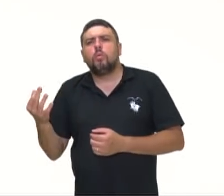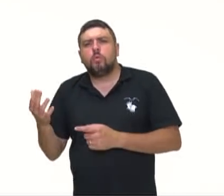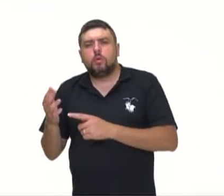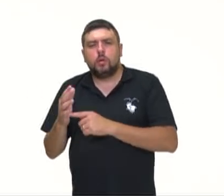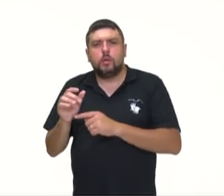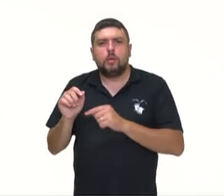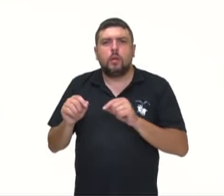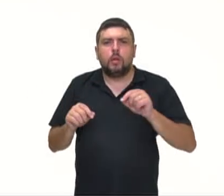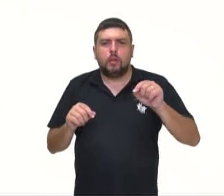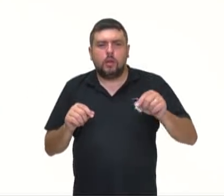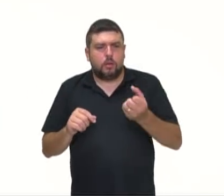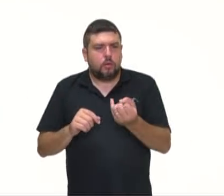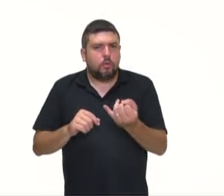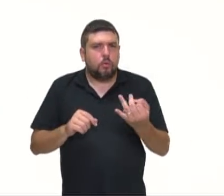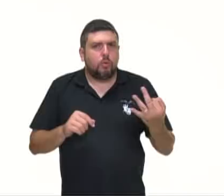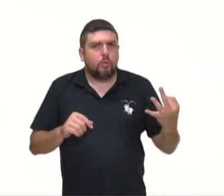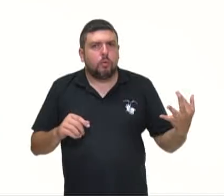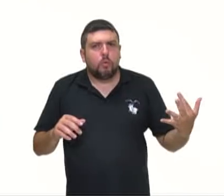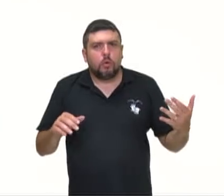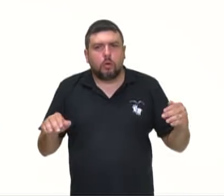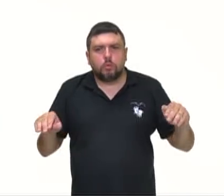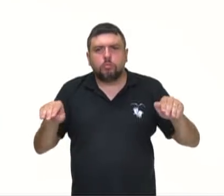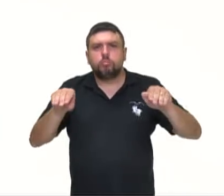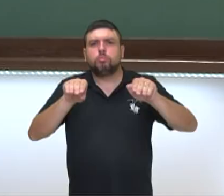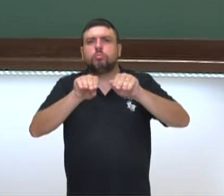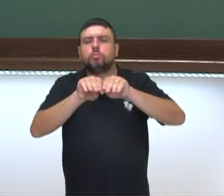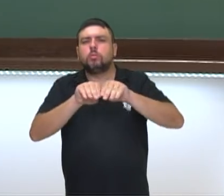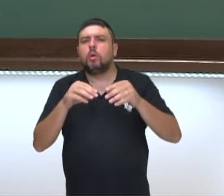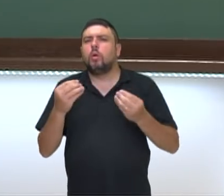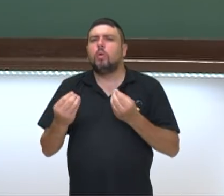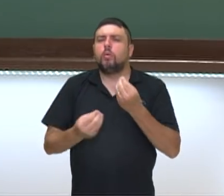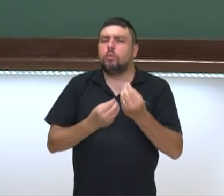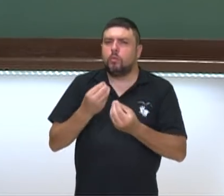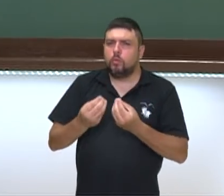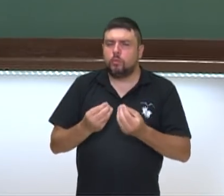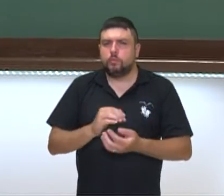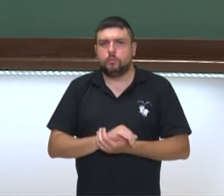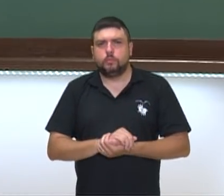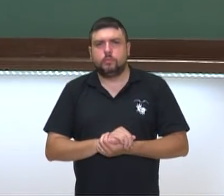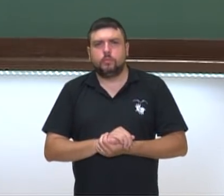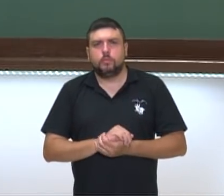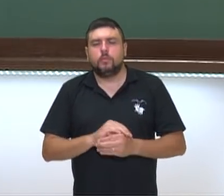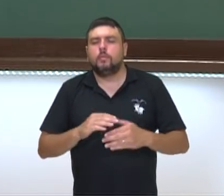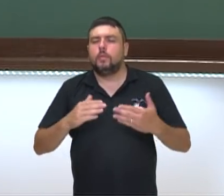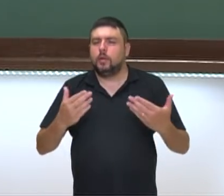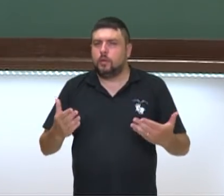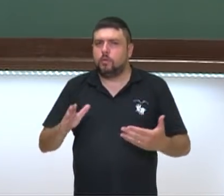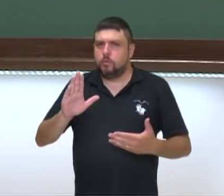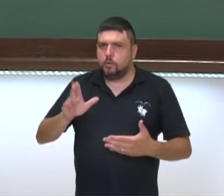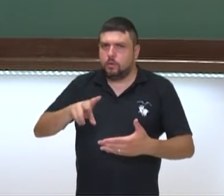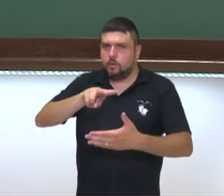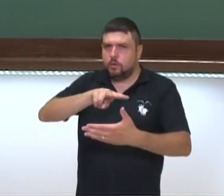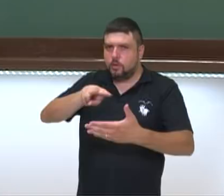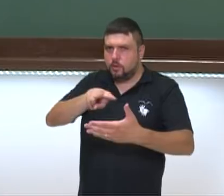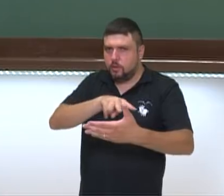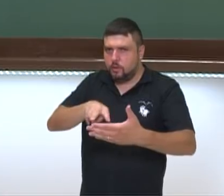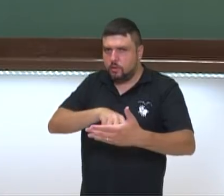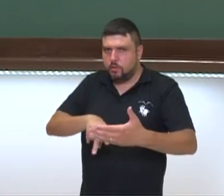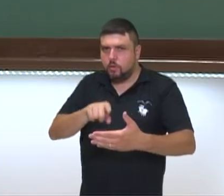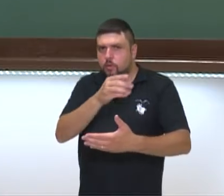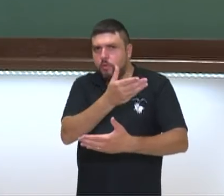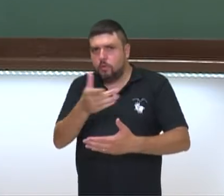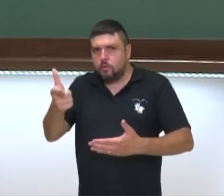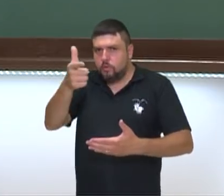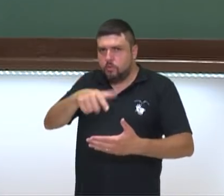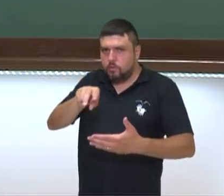cobrado pelas duas empresas seja o mesmo? Galera, então, fiz a primeira leitura, vocês vão novamente ler